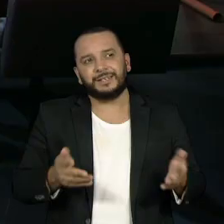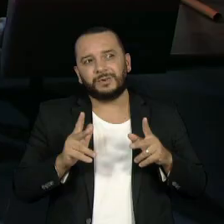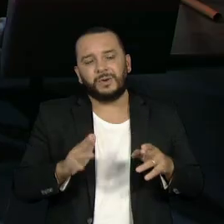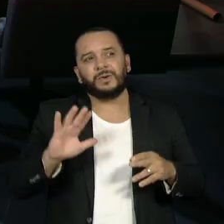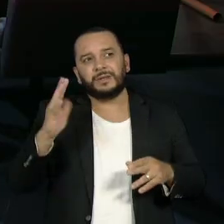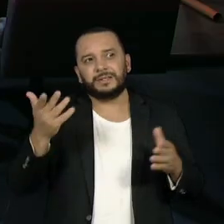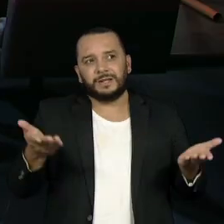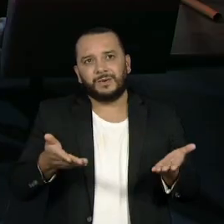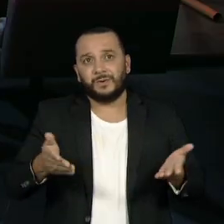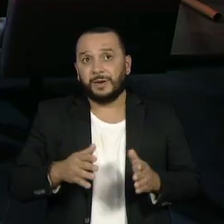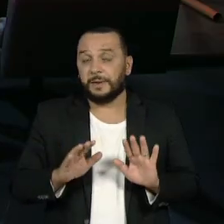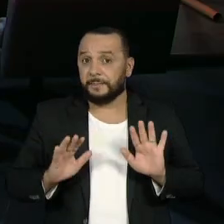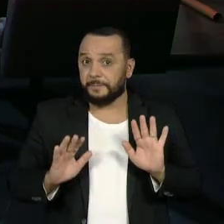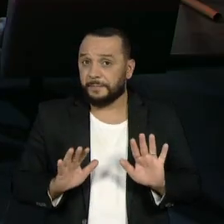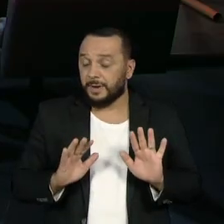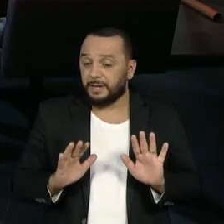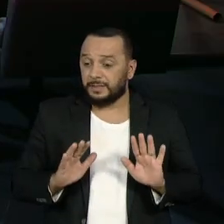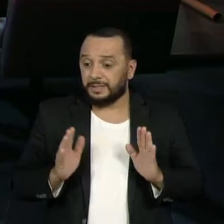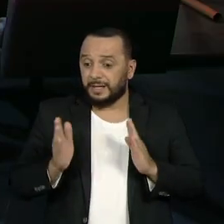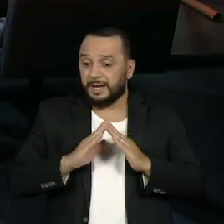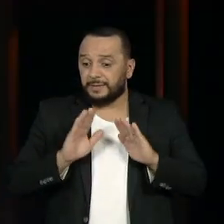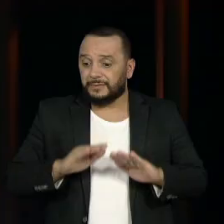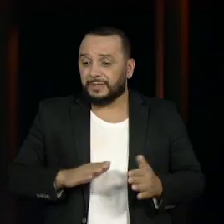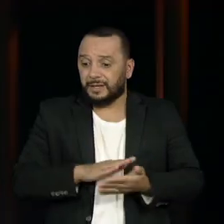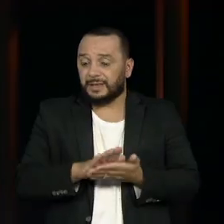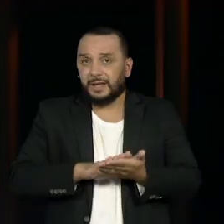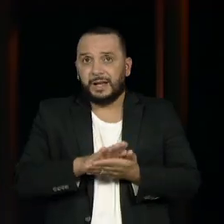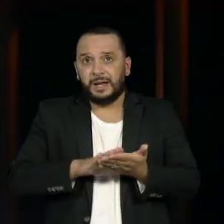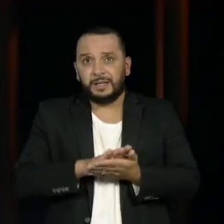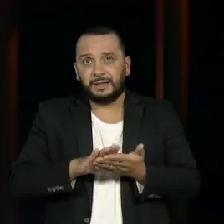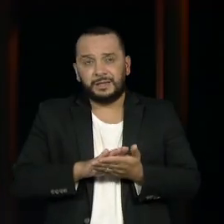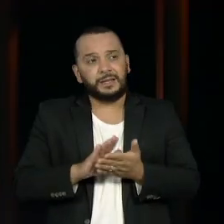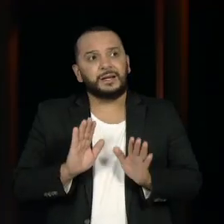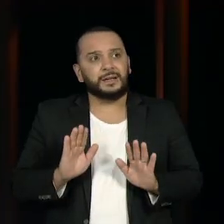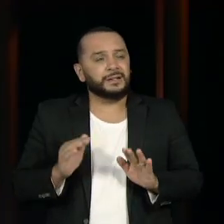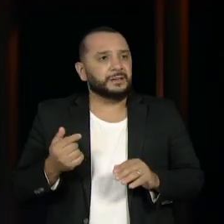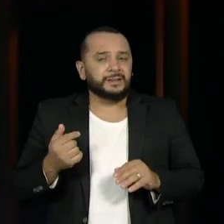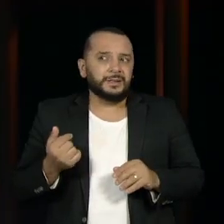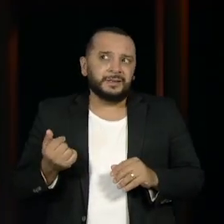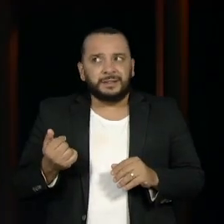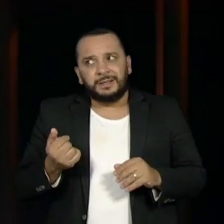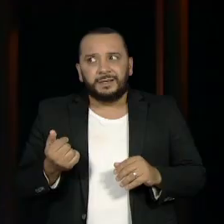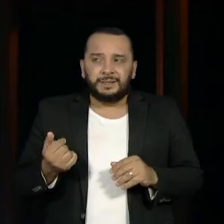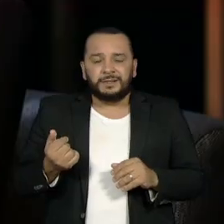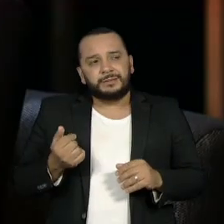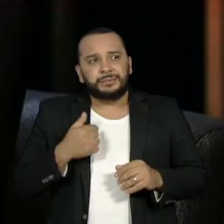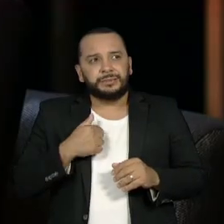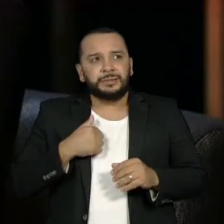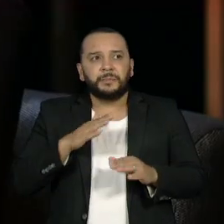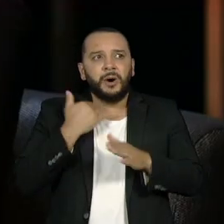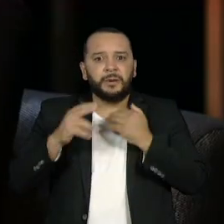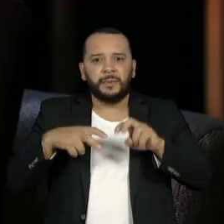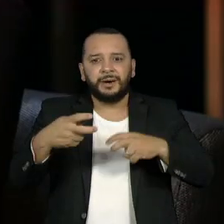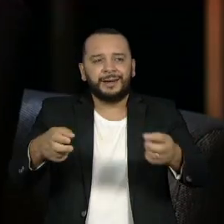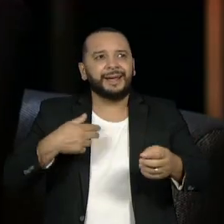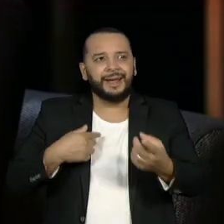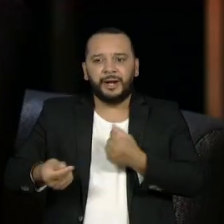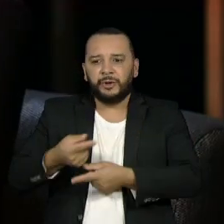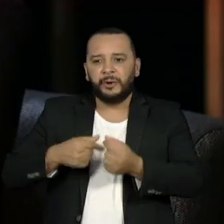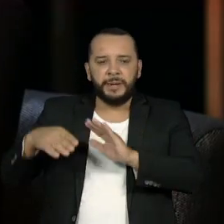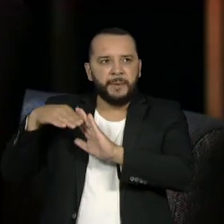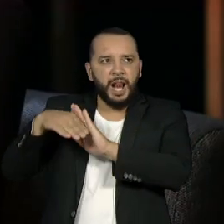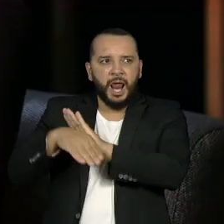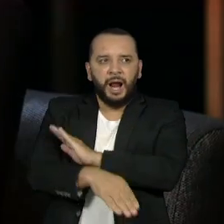tá vendo aí é mas sem isolamento o impacto econômico é pior né a a